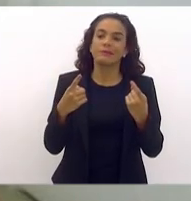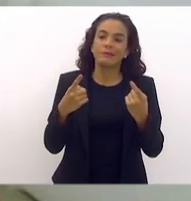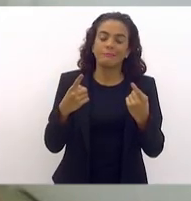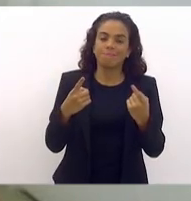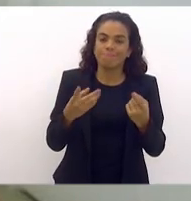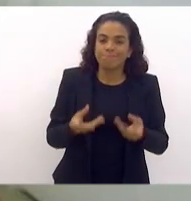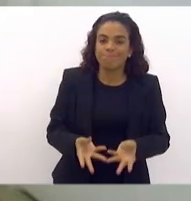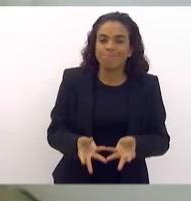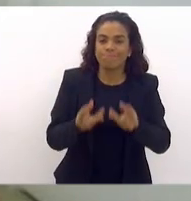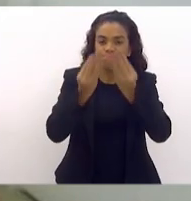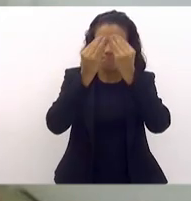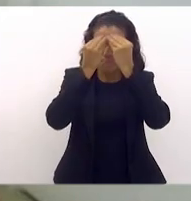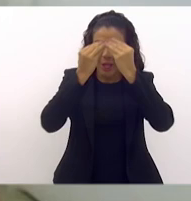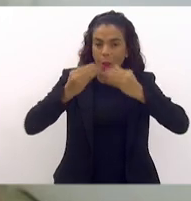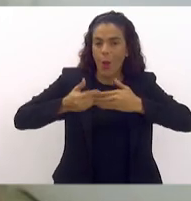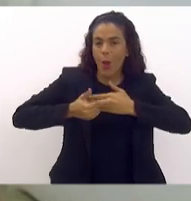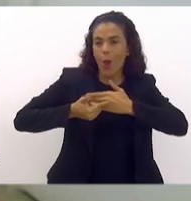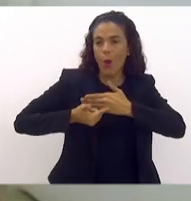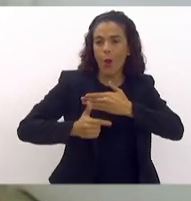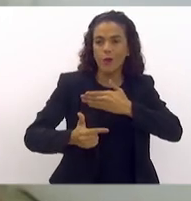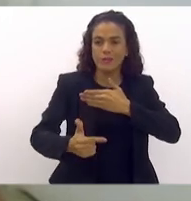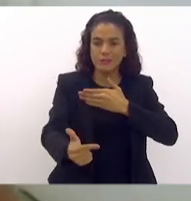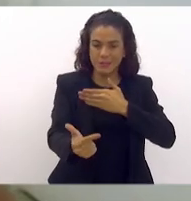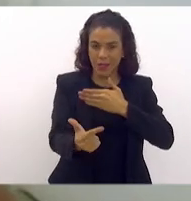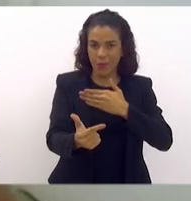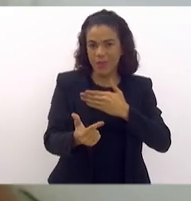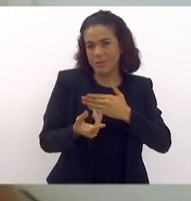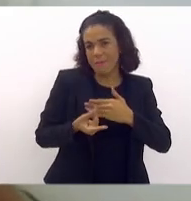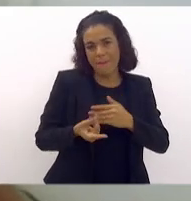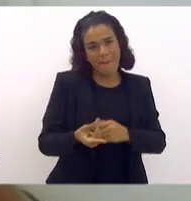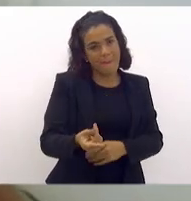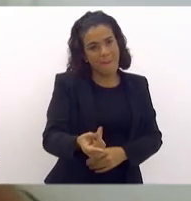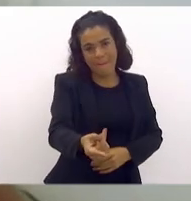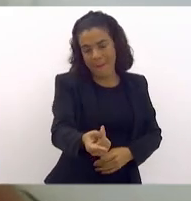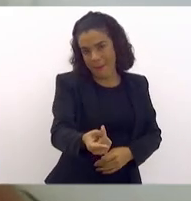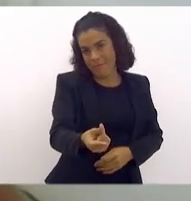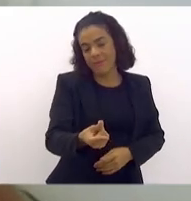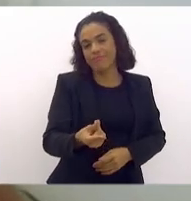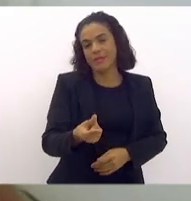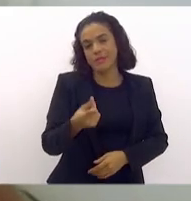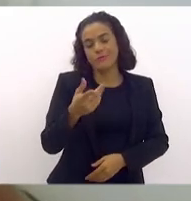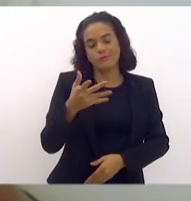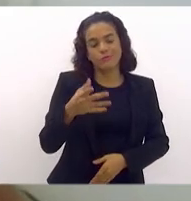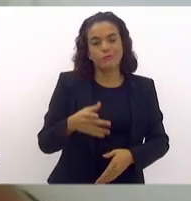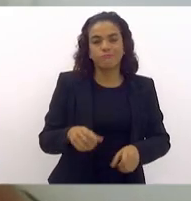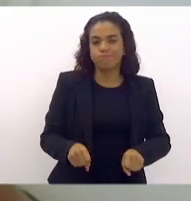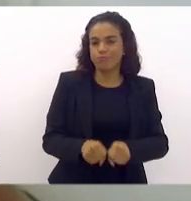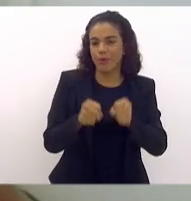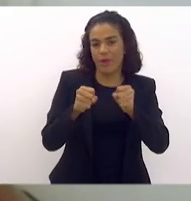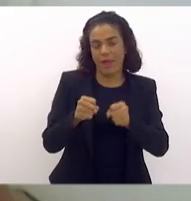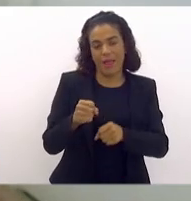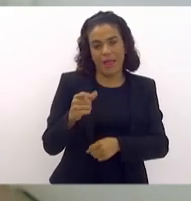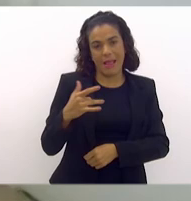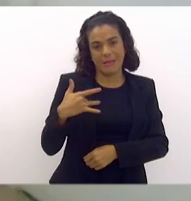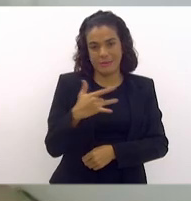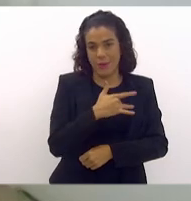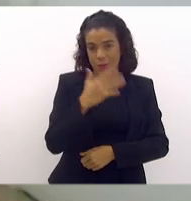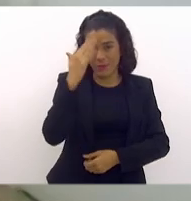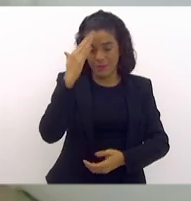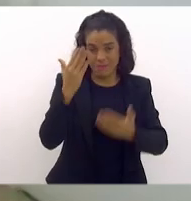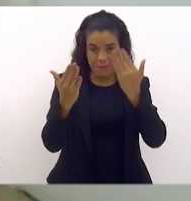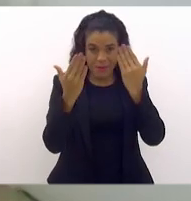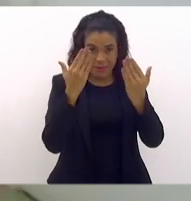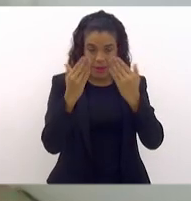traz consequências de longo prazo, e isso sim afeta a saúde mental dessas pessoas. Mas também